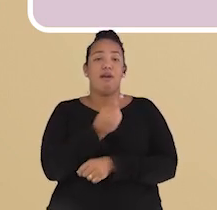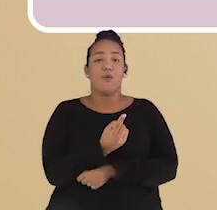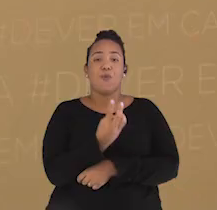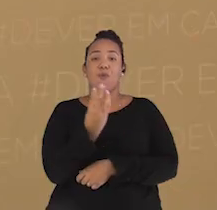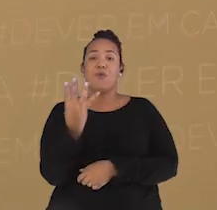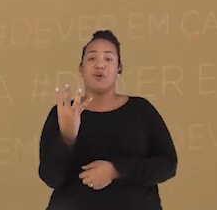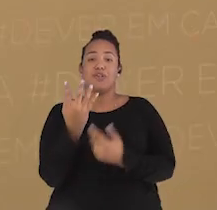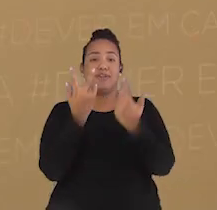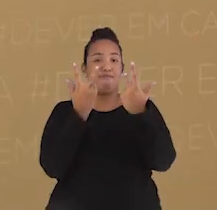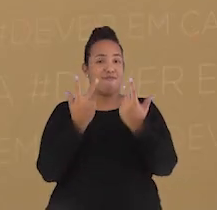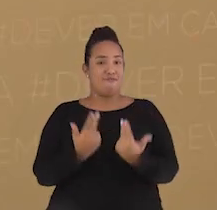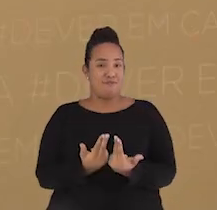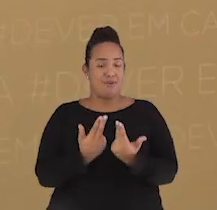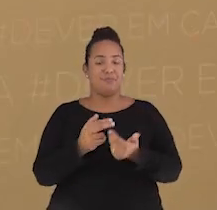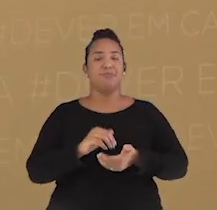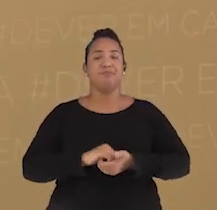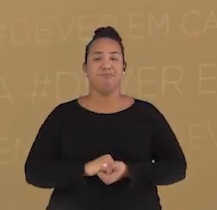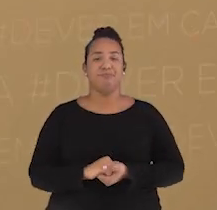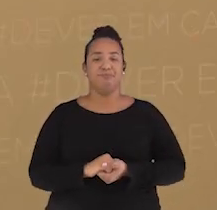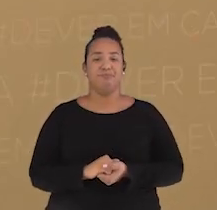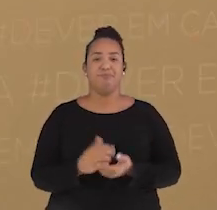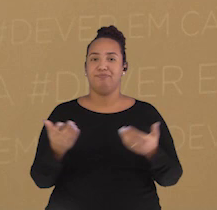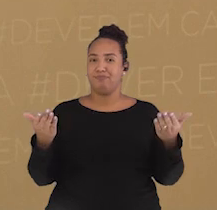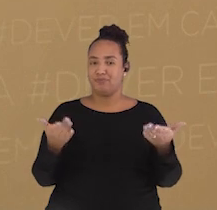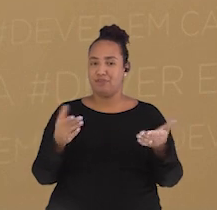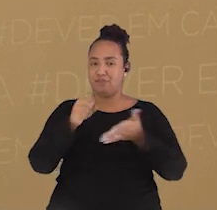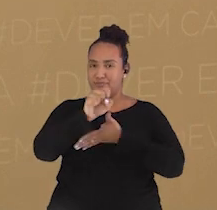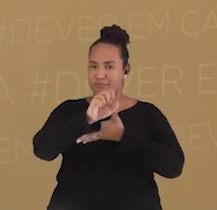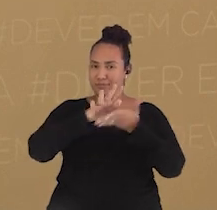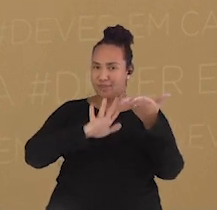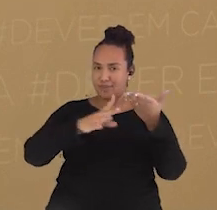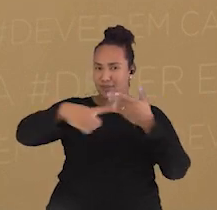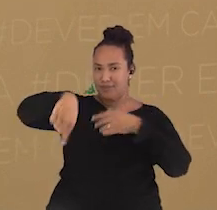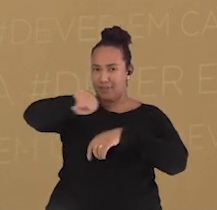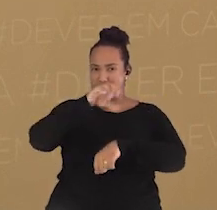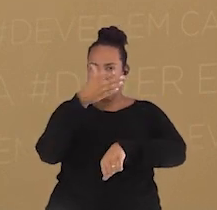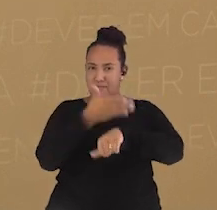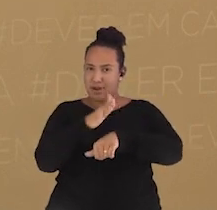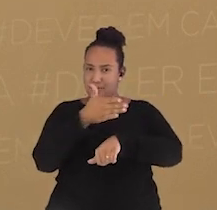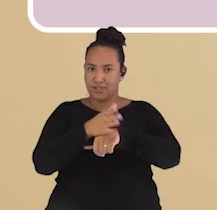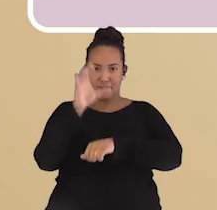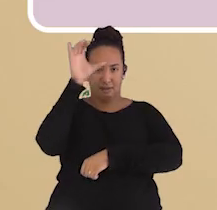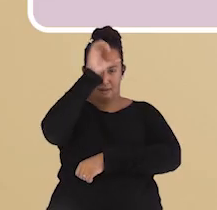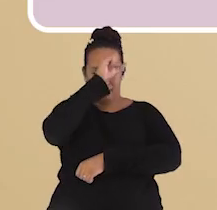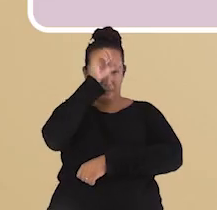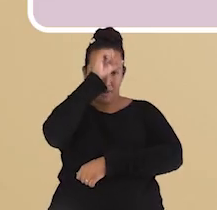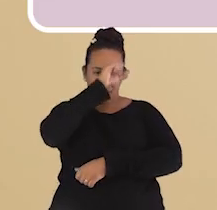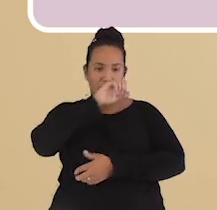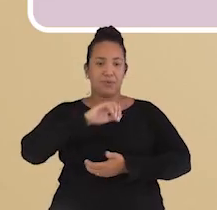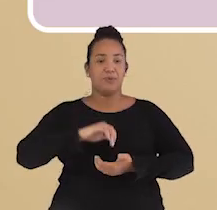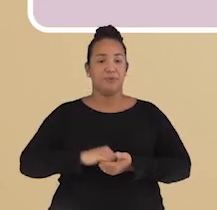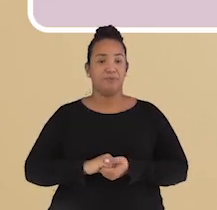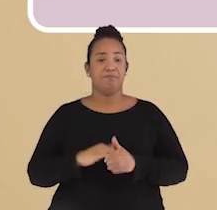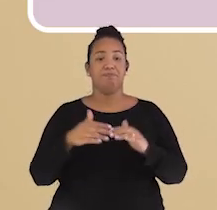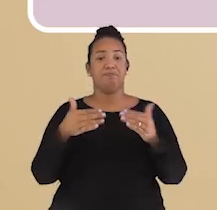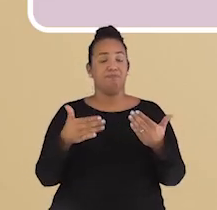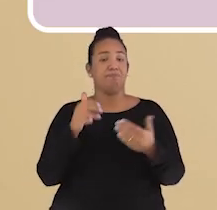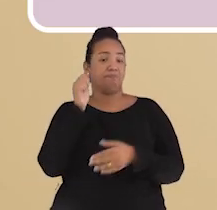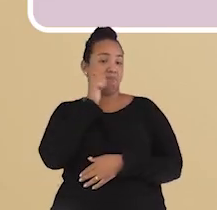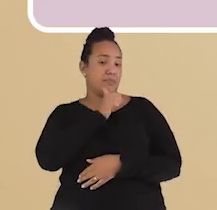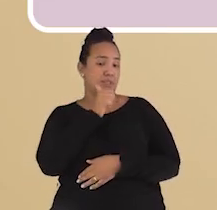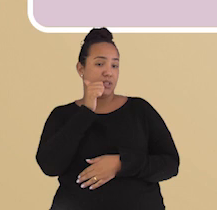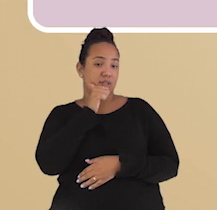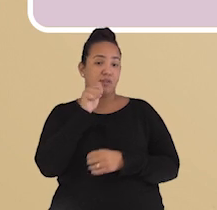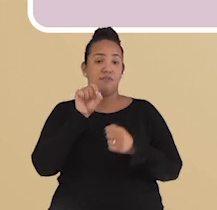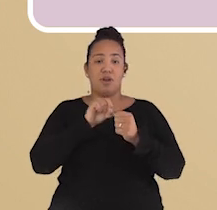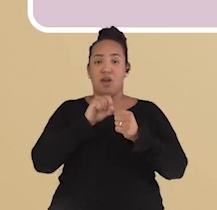do inteiro. Vamos fazer uma atividade para colocar em prática o que aprendemos até aqui? Maria estava fazendo as